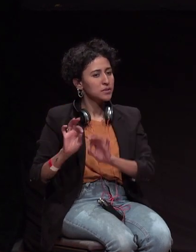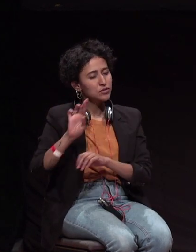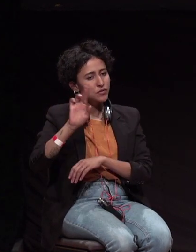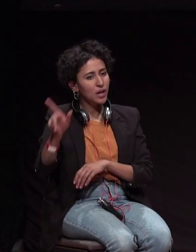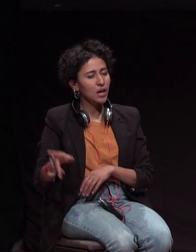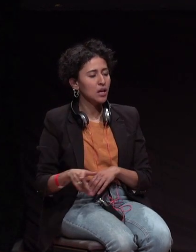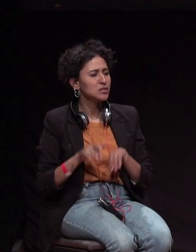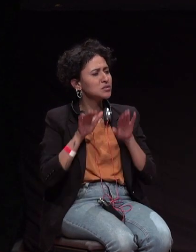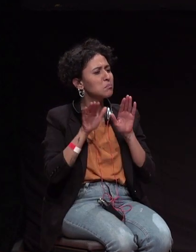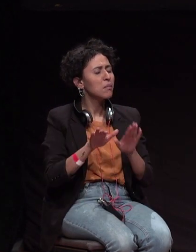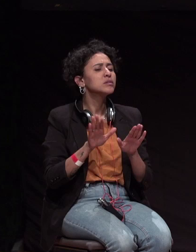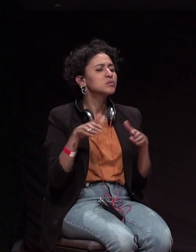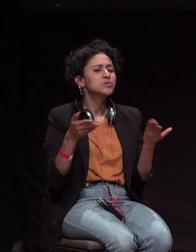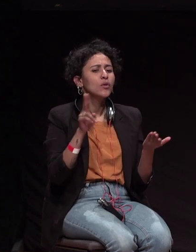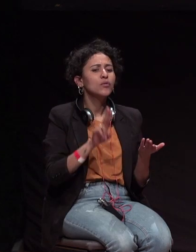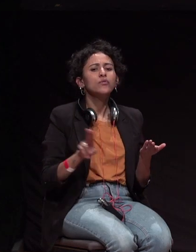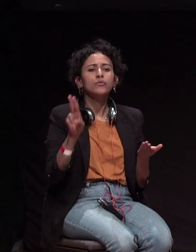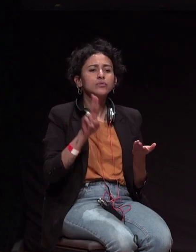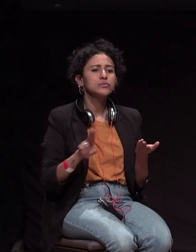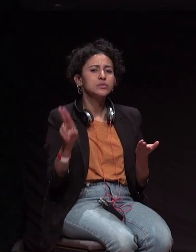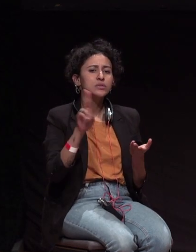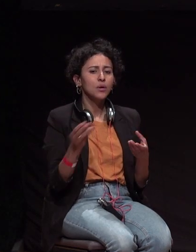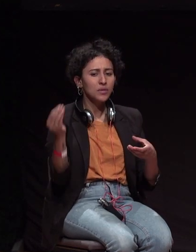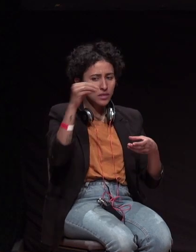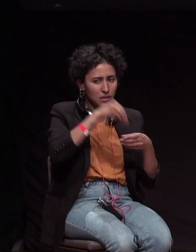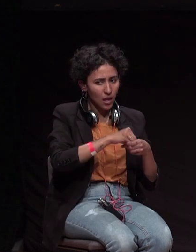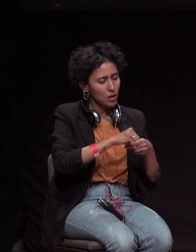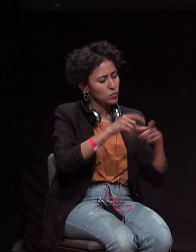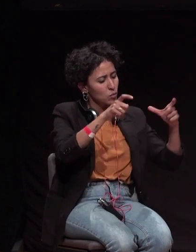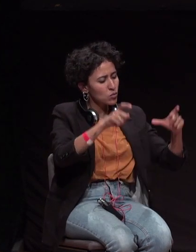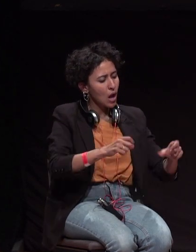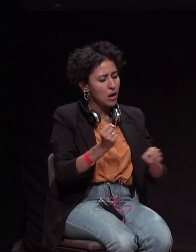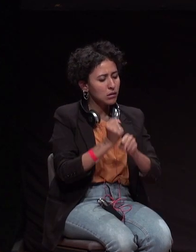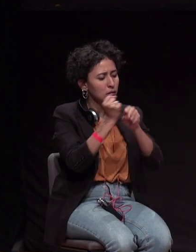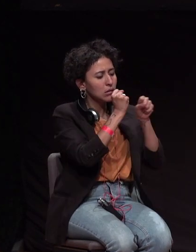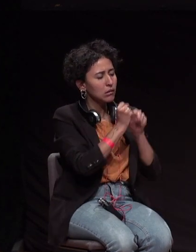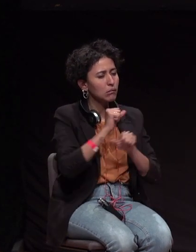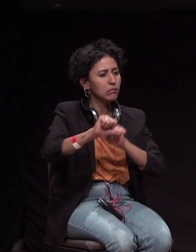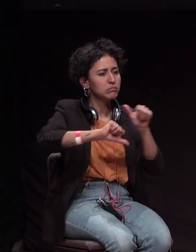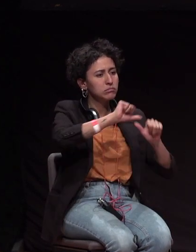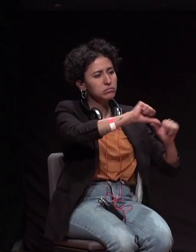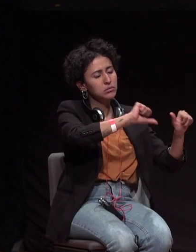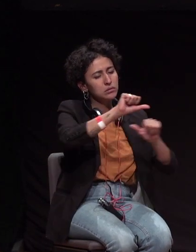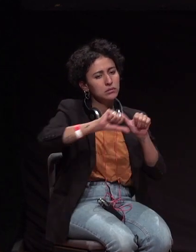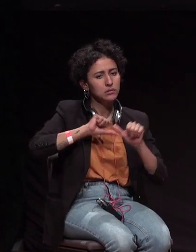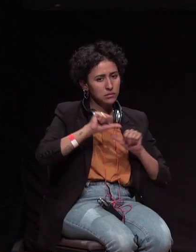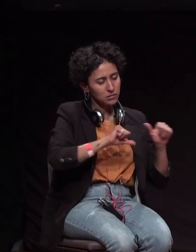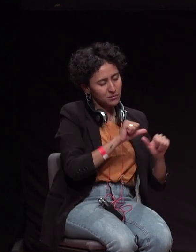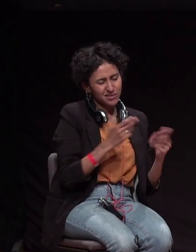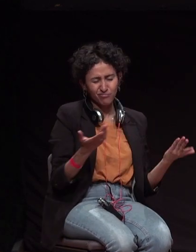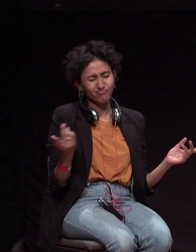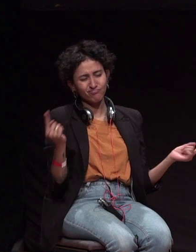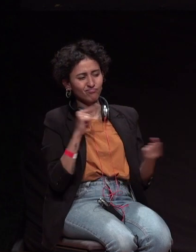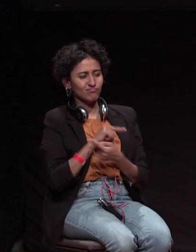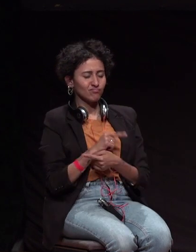por exemplo, na gentrificação daquela região, né, esses descompassos, essas contradições.